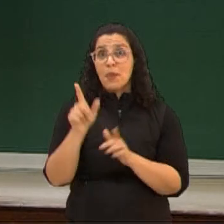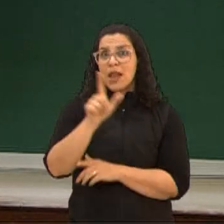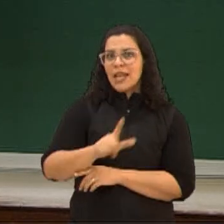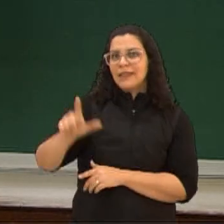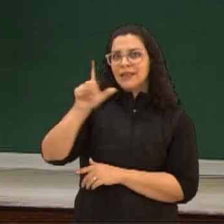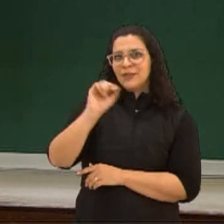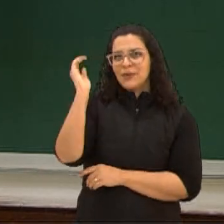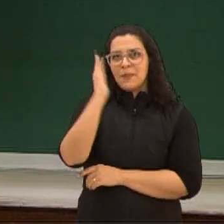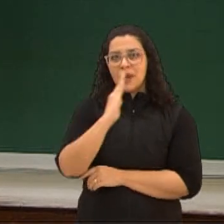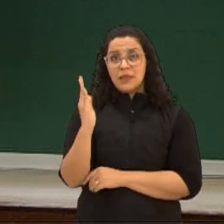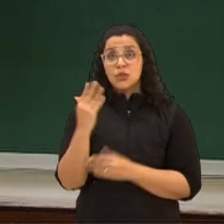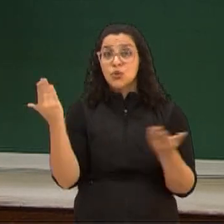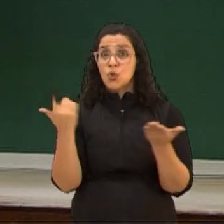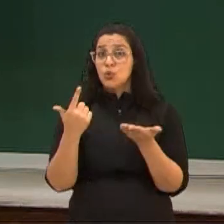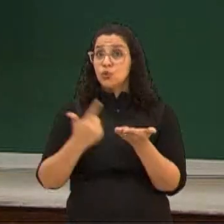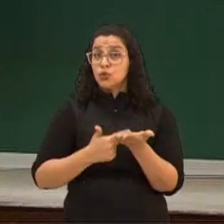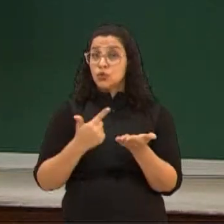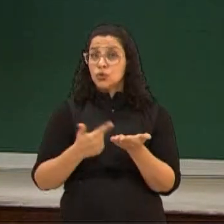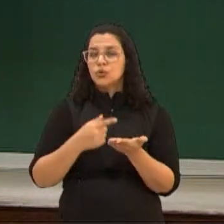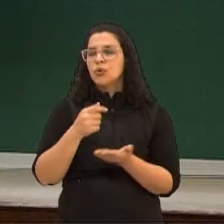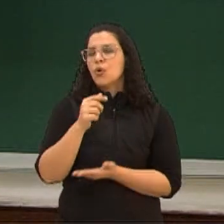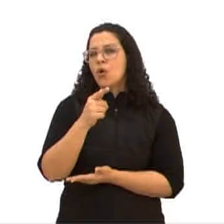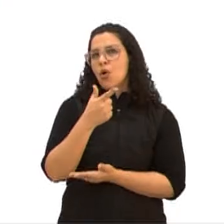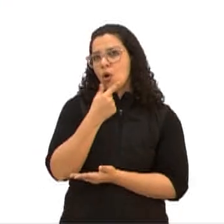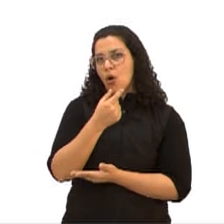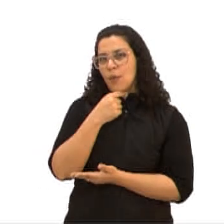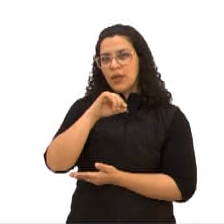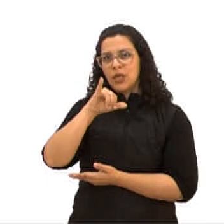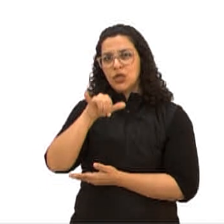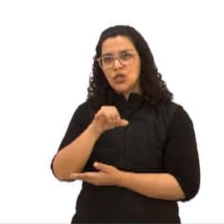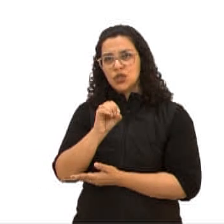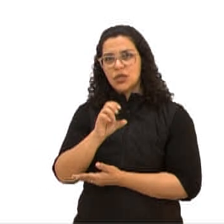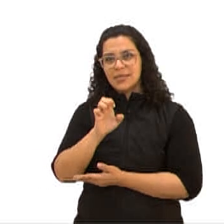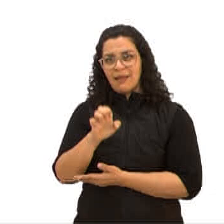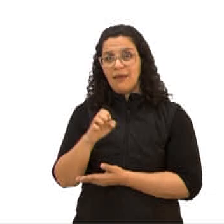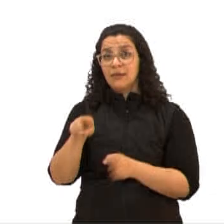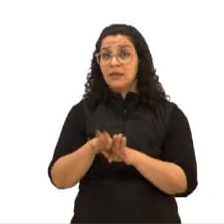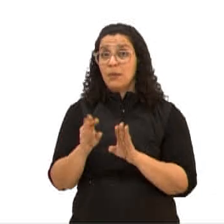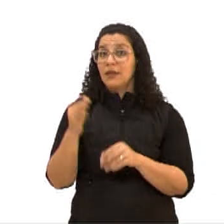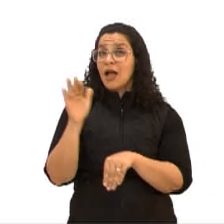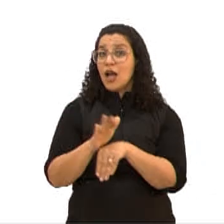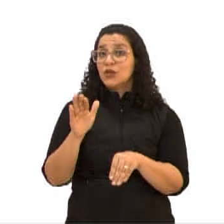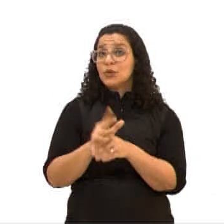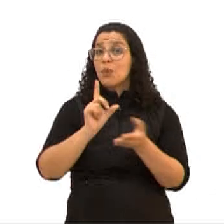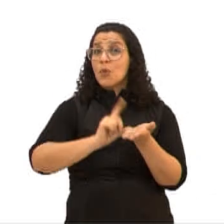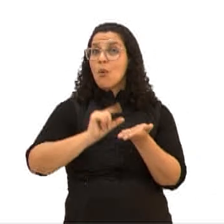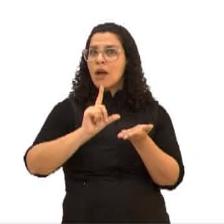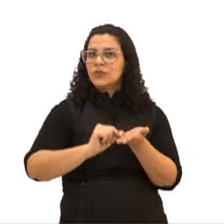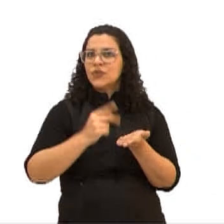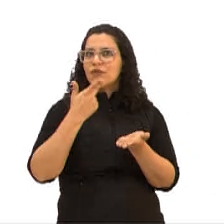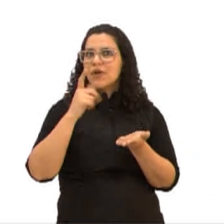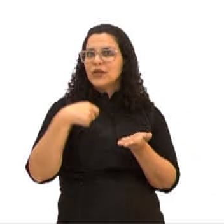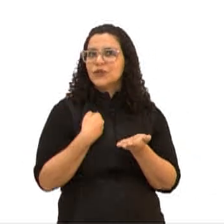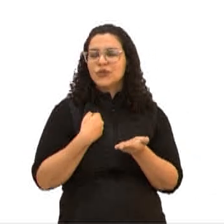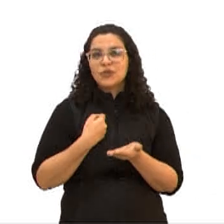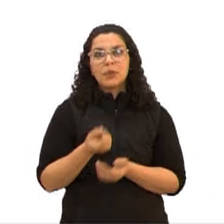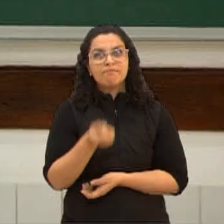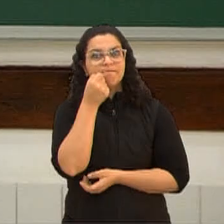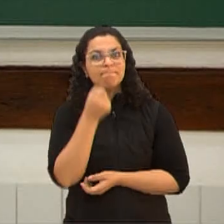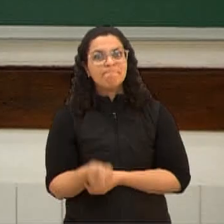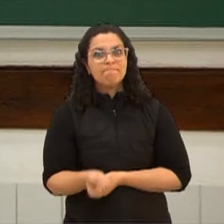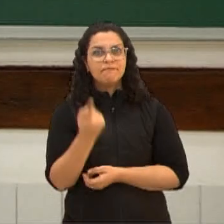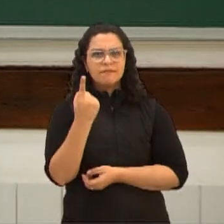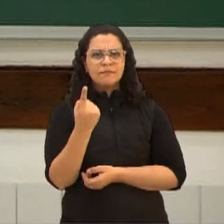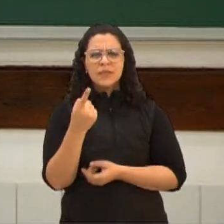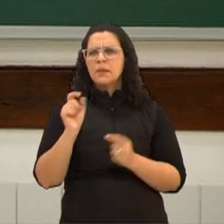literatura brasileira, o jornalista e escritor José Castelo dá sua contribuição num artigo instigante.